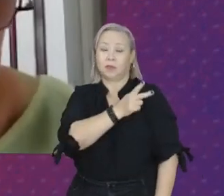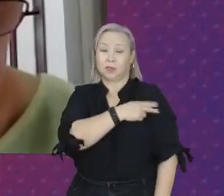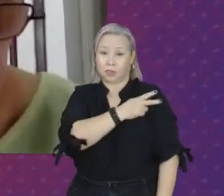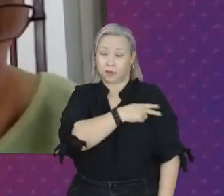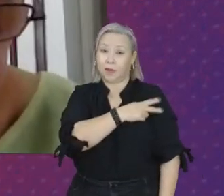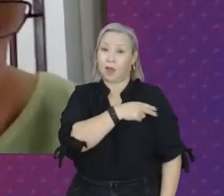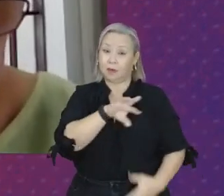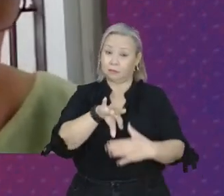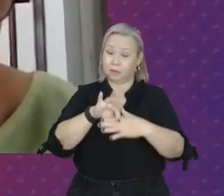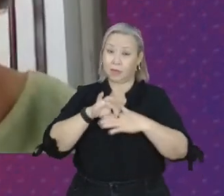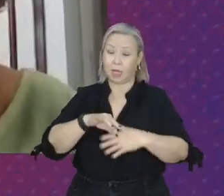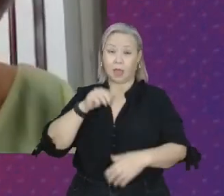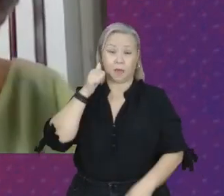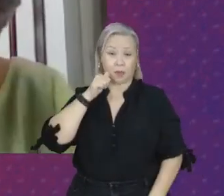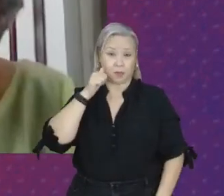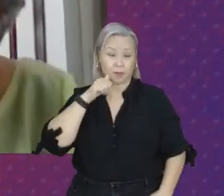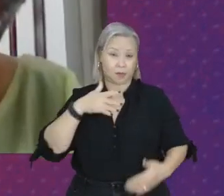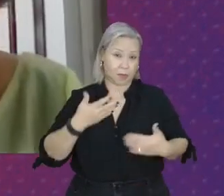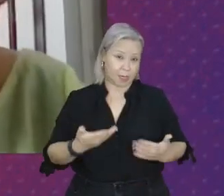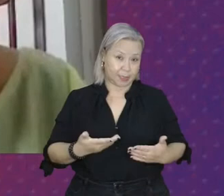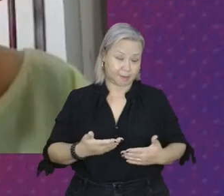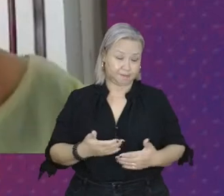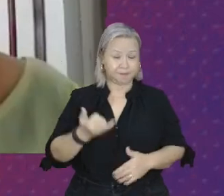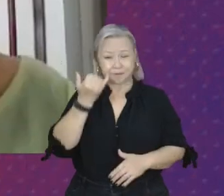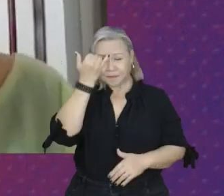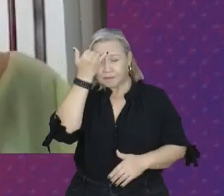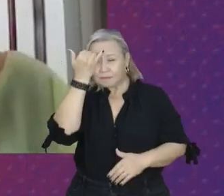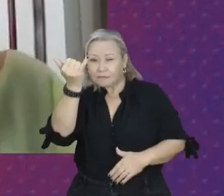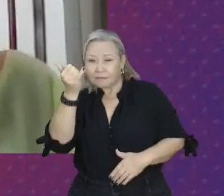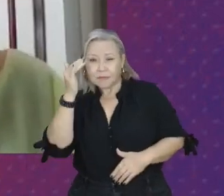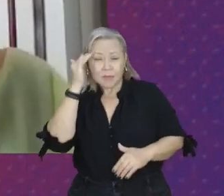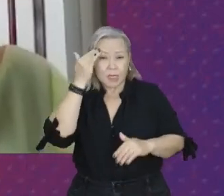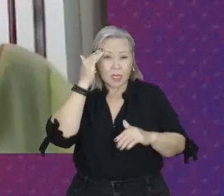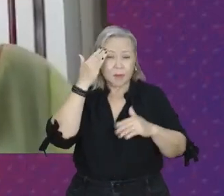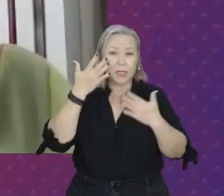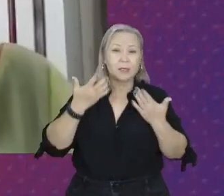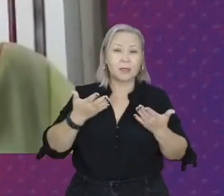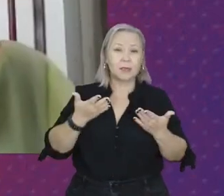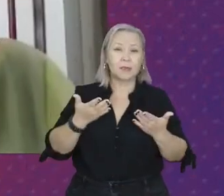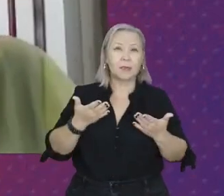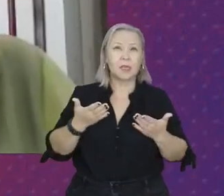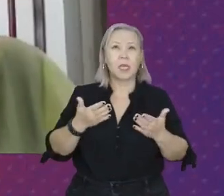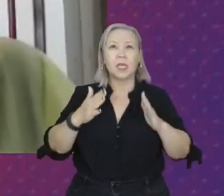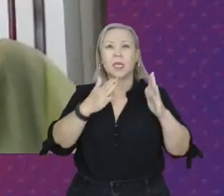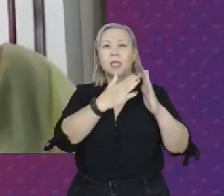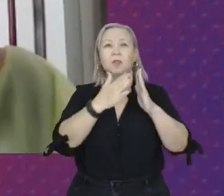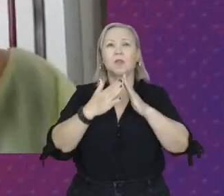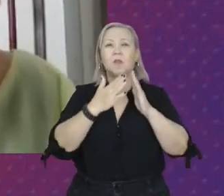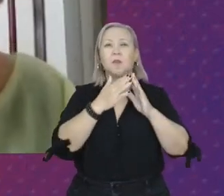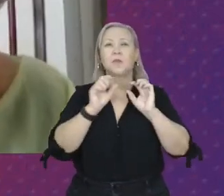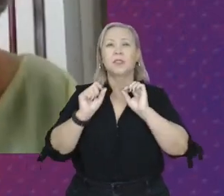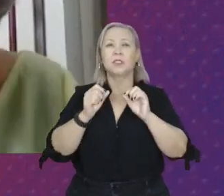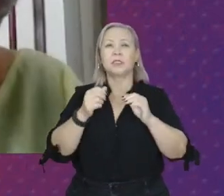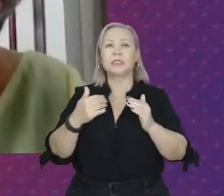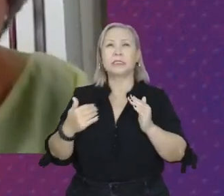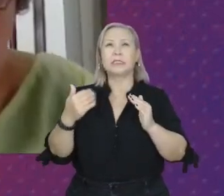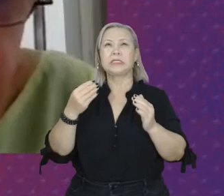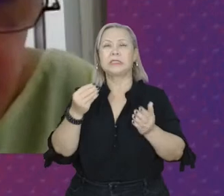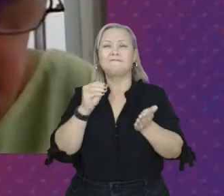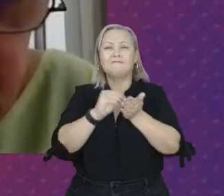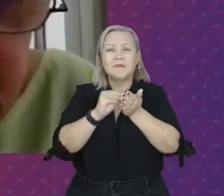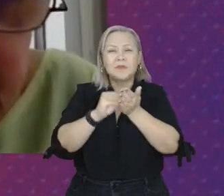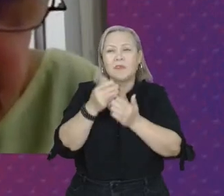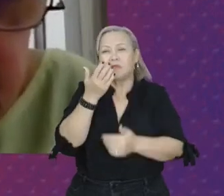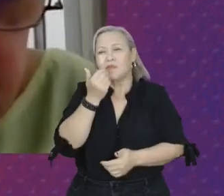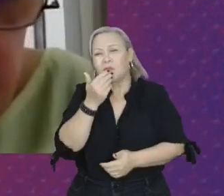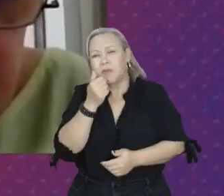pessoas pretas. Para terem uma ideia, os domicílios com algum grau de insegurança